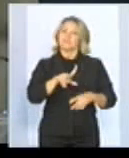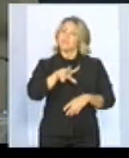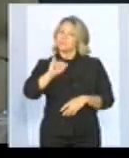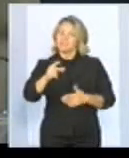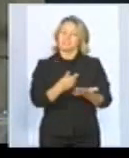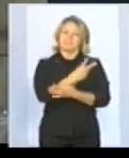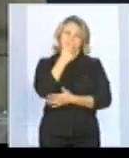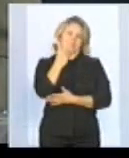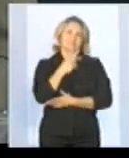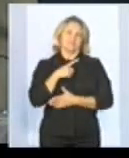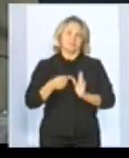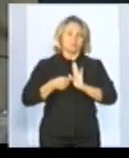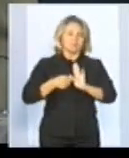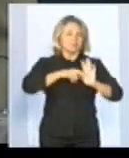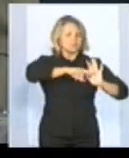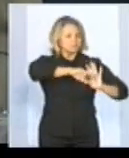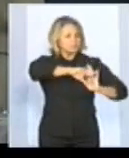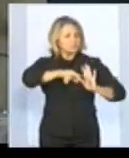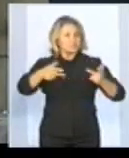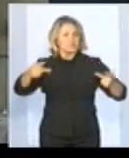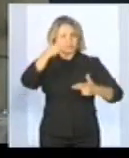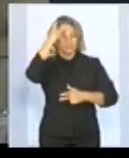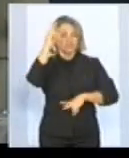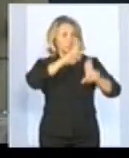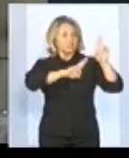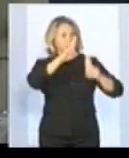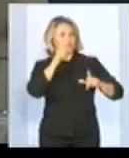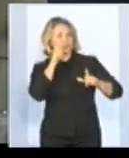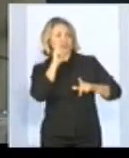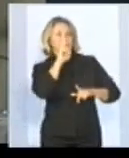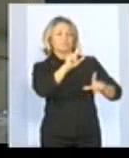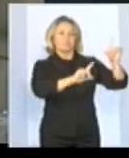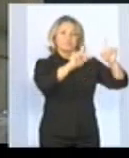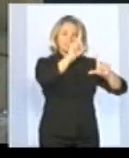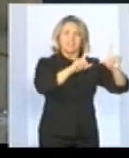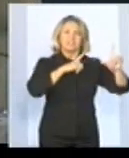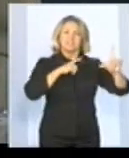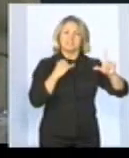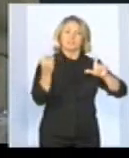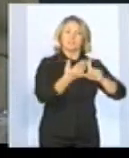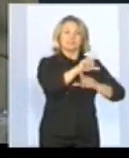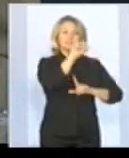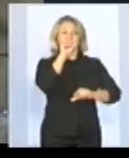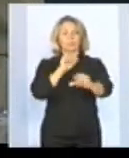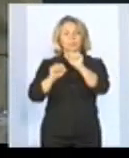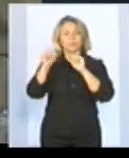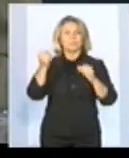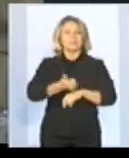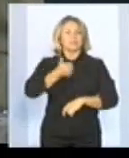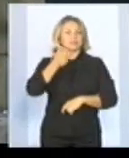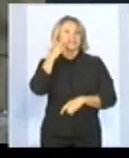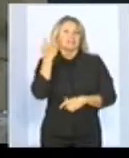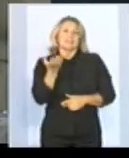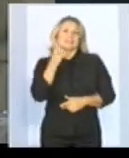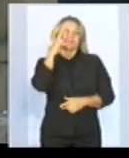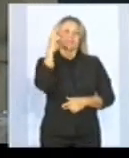um processo que vai trazer maior variedade para o consumidor, vai poder efetivamente fazer com que ele tenha uma livre escolha sobre o que ele quer assistir, mas